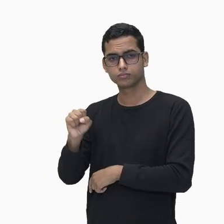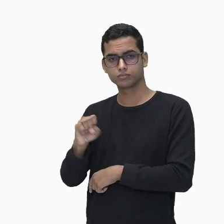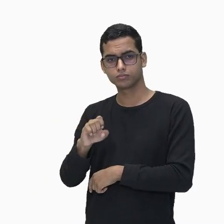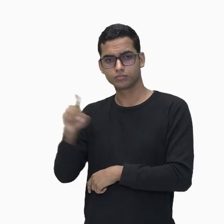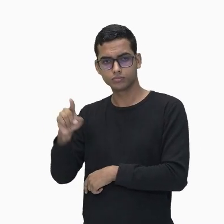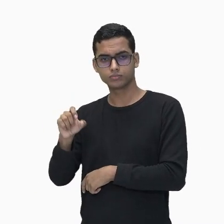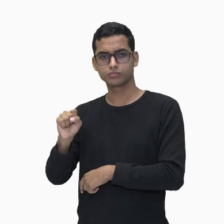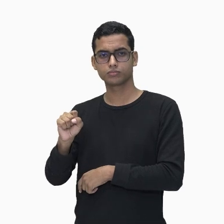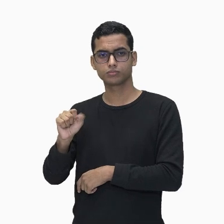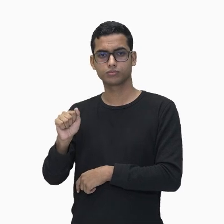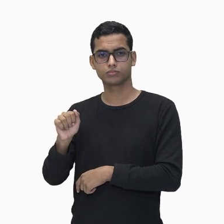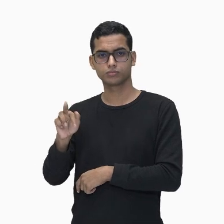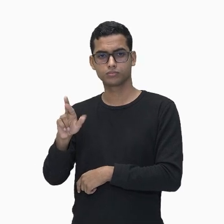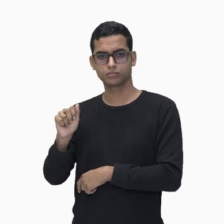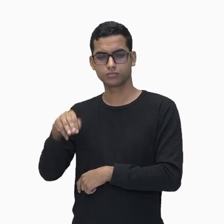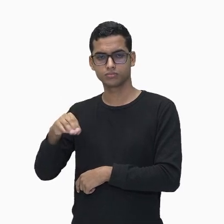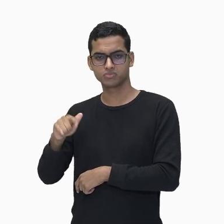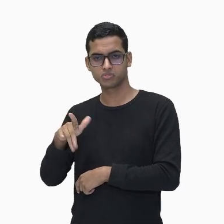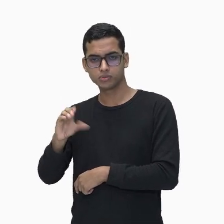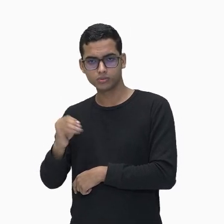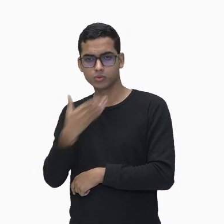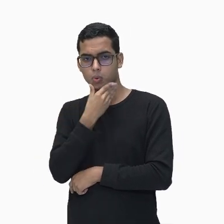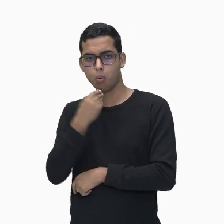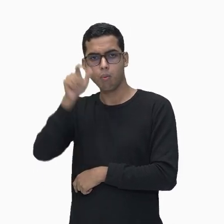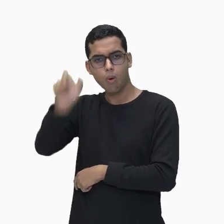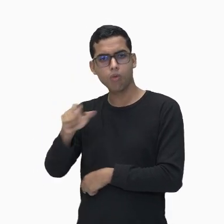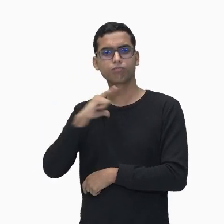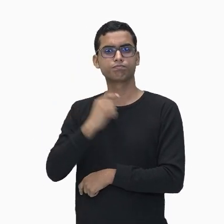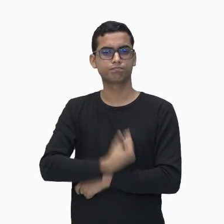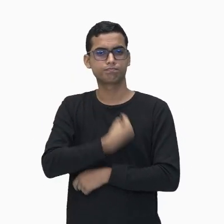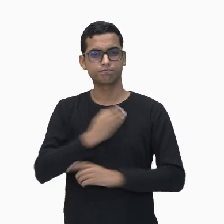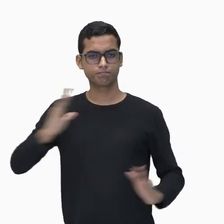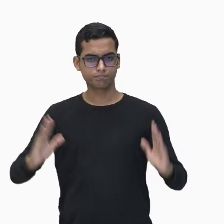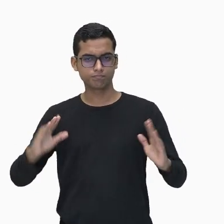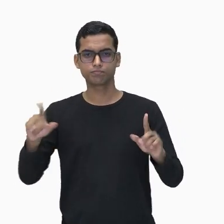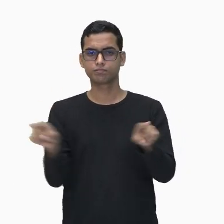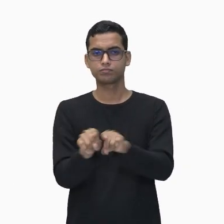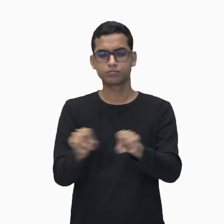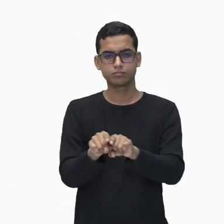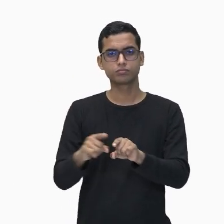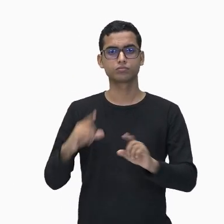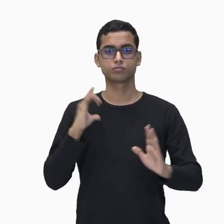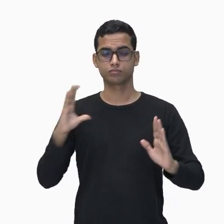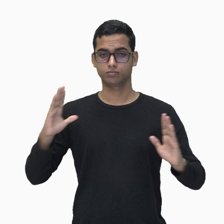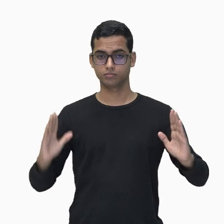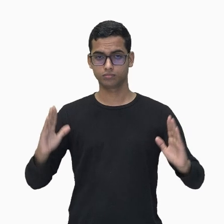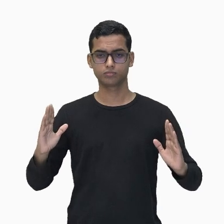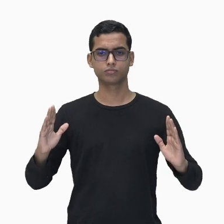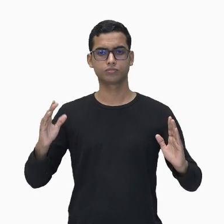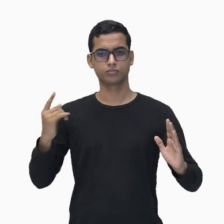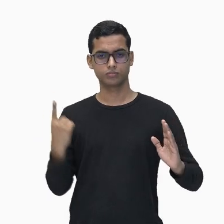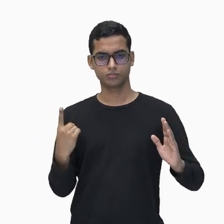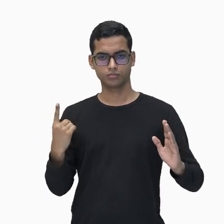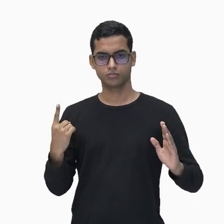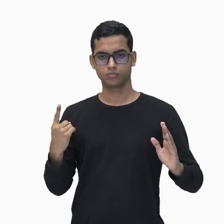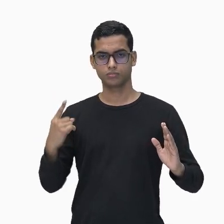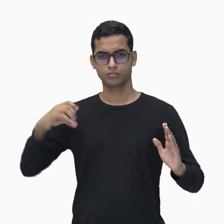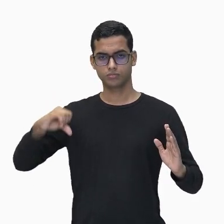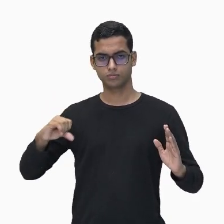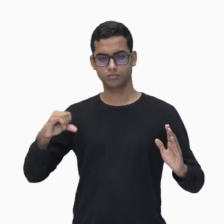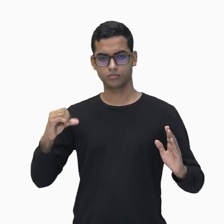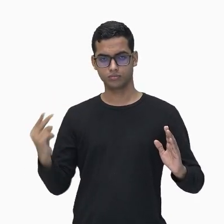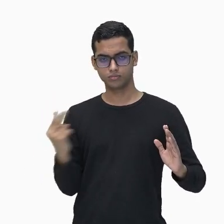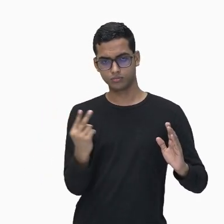que viveu entre 1922 e 2010, e é certamente, vamos dizer assim, da